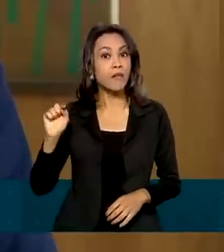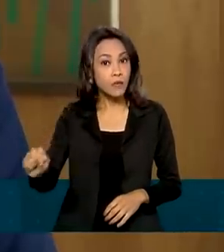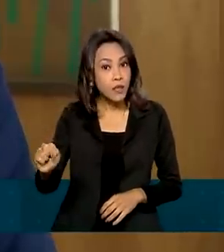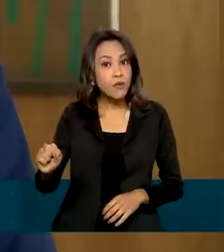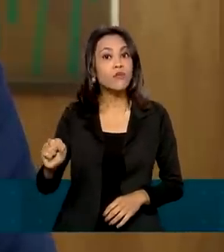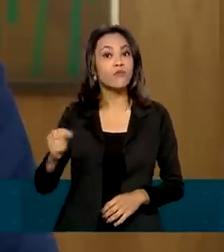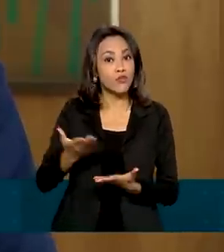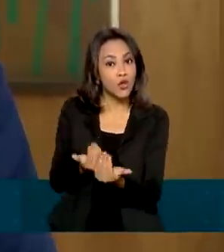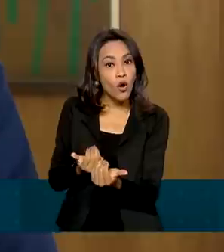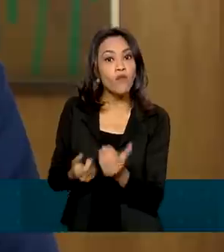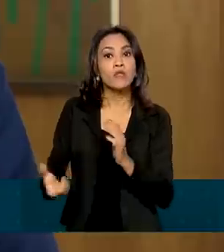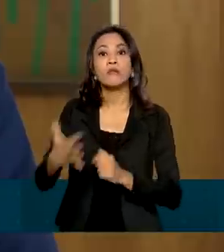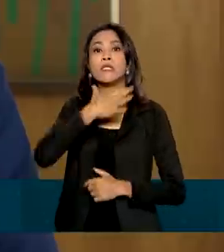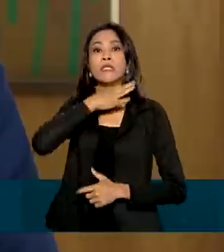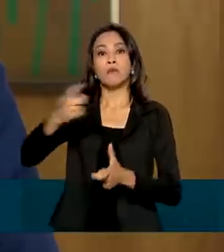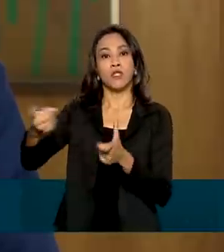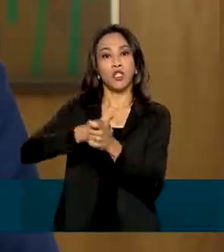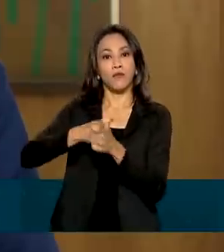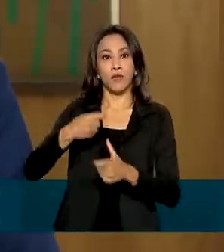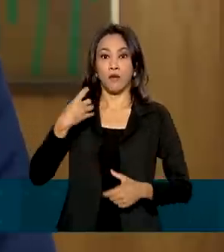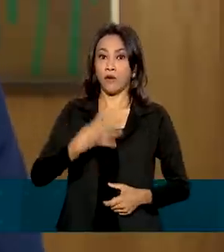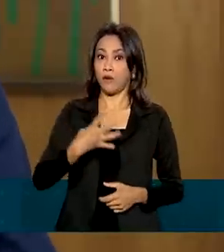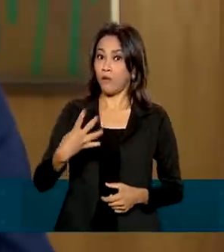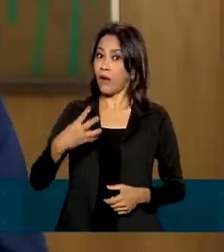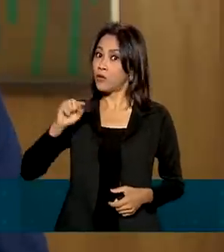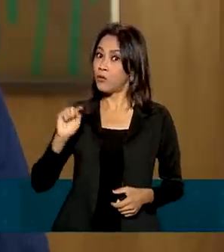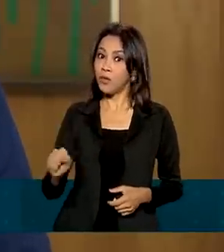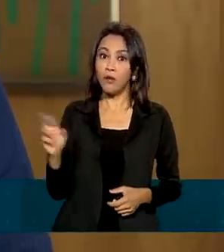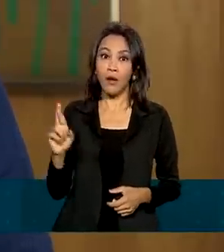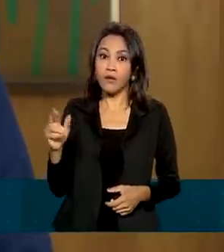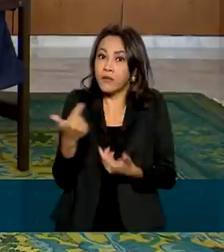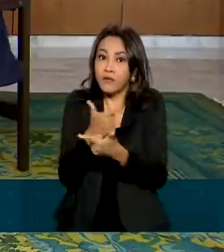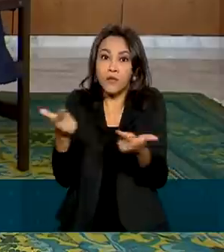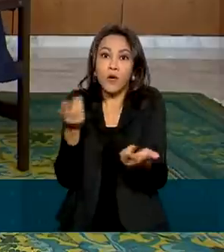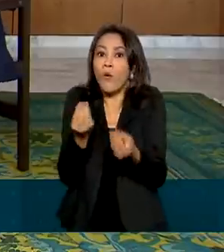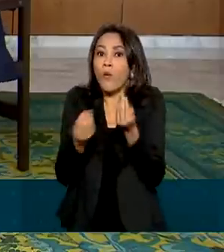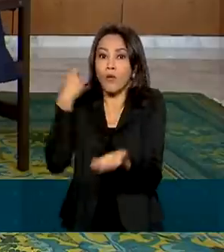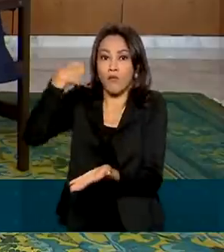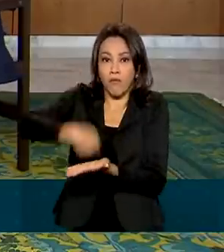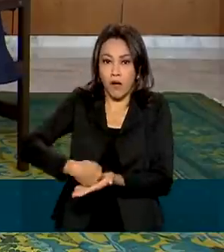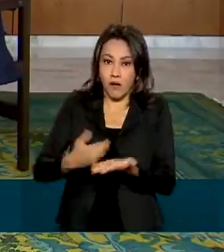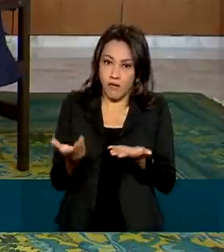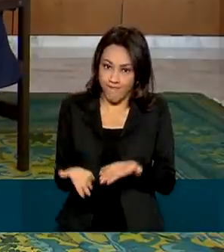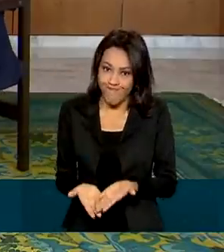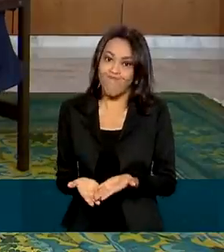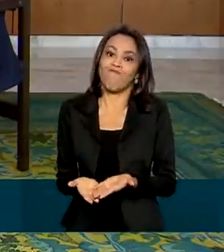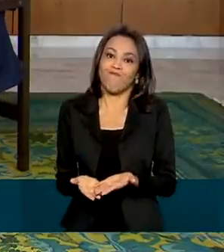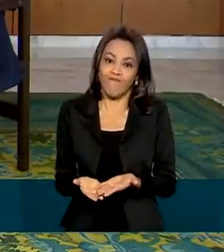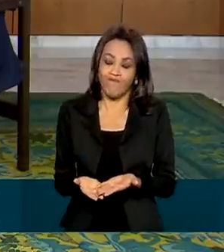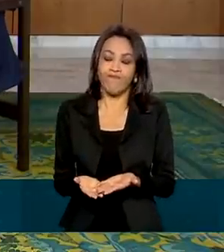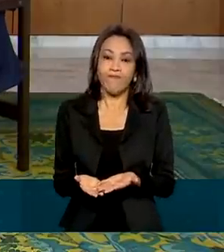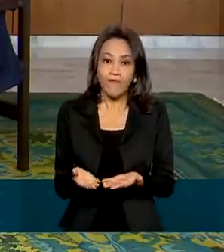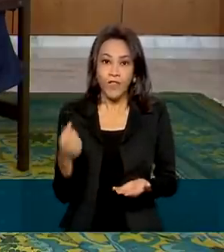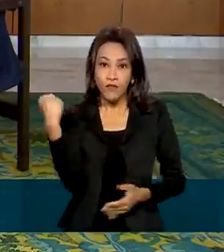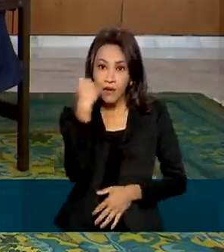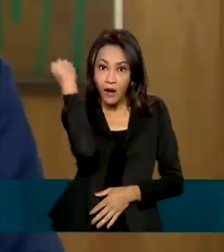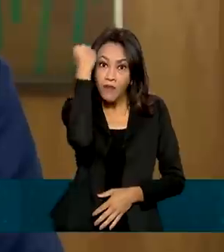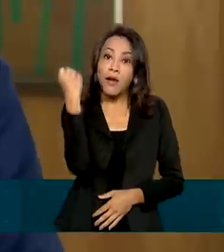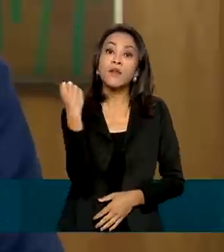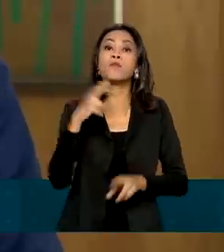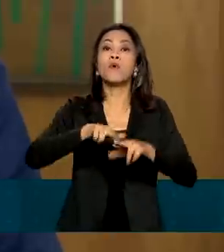dívida superior, em média, a R$44.000, que não tem como saldar. E foi agravada a situação pela